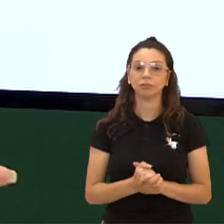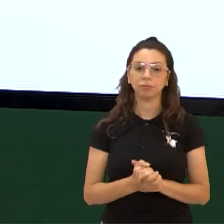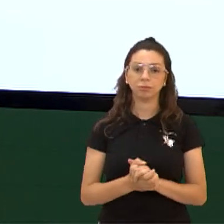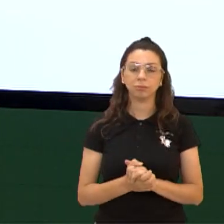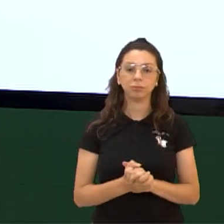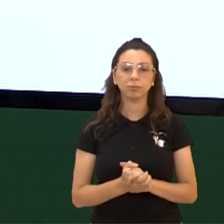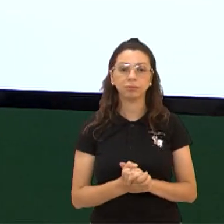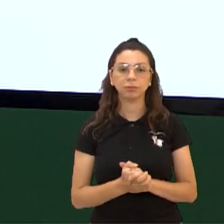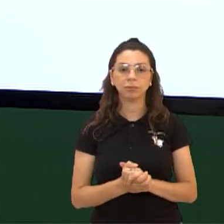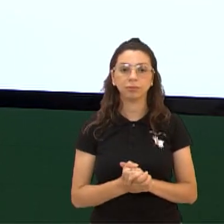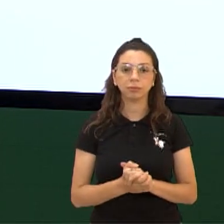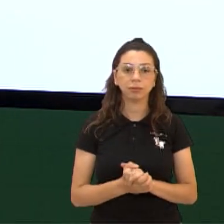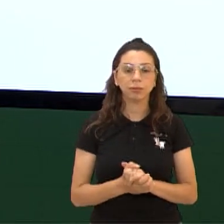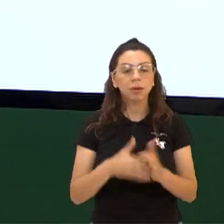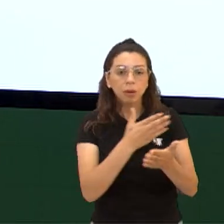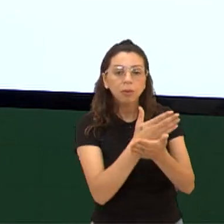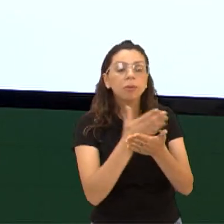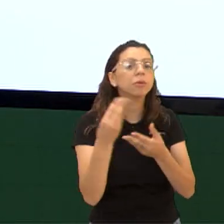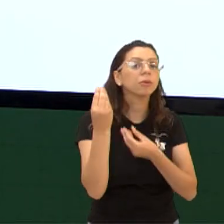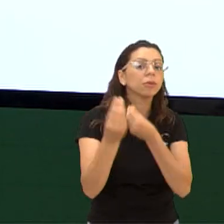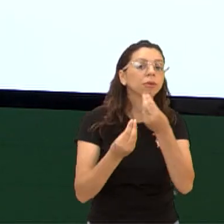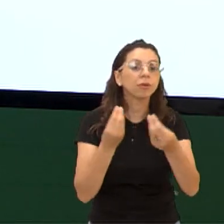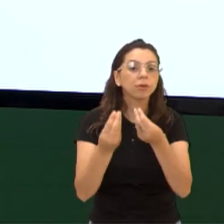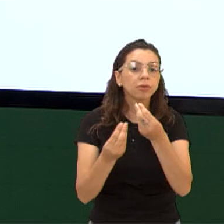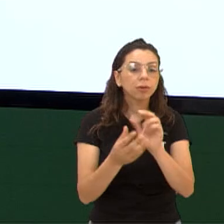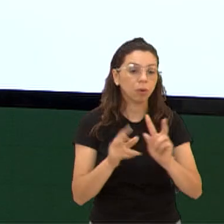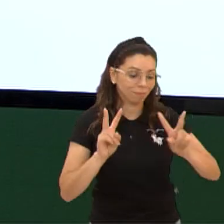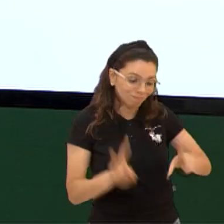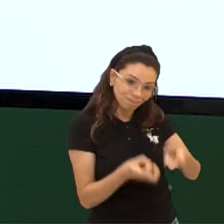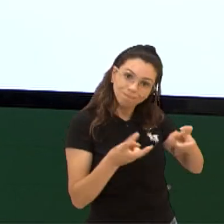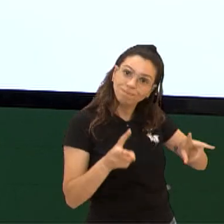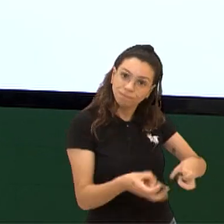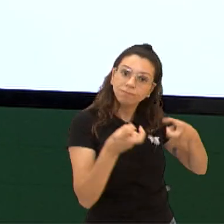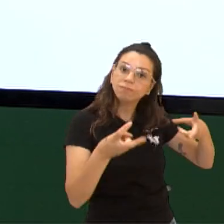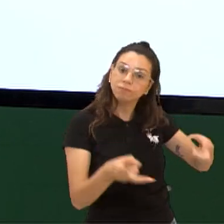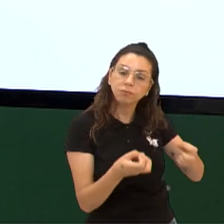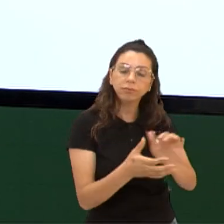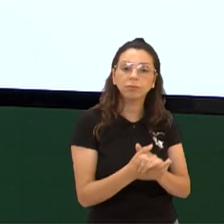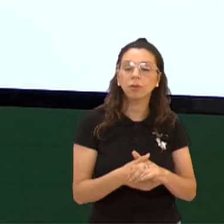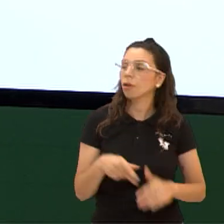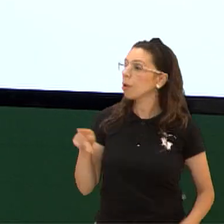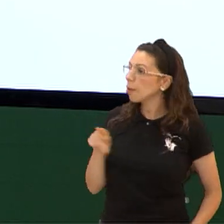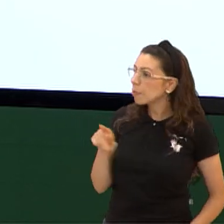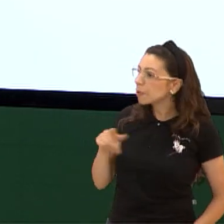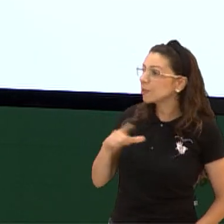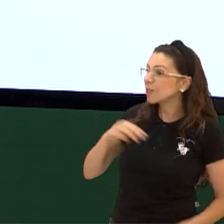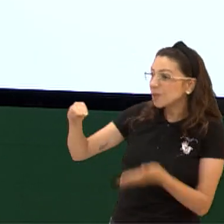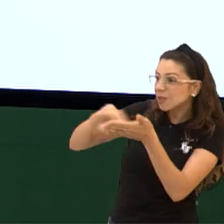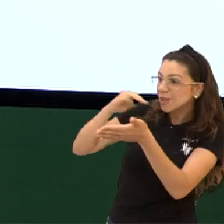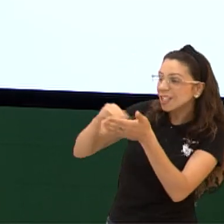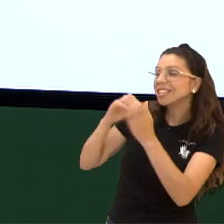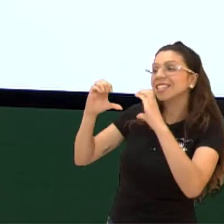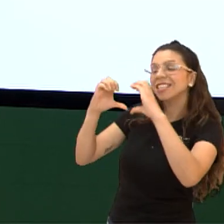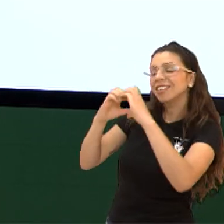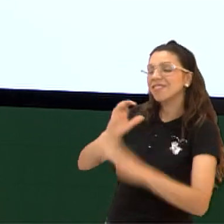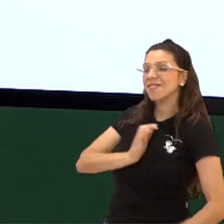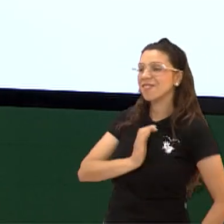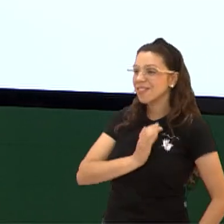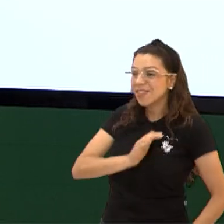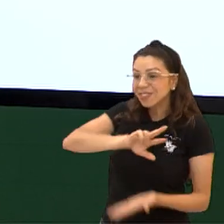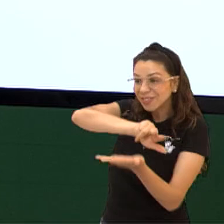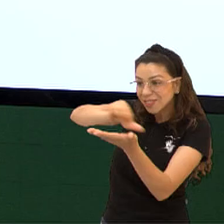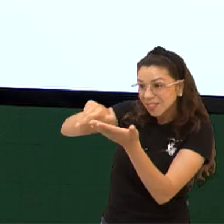tardia. E começou como? Com exploração. Professora, recadinhos do coração aqui,